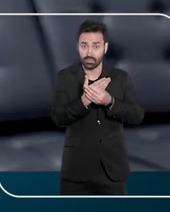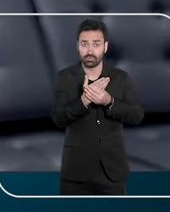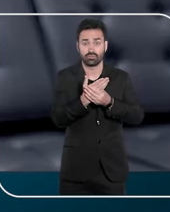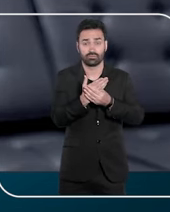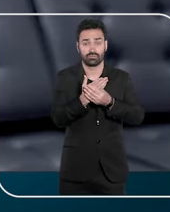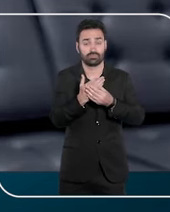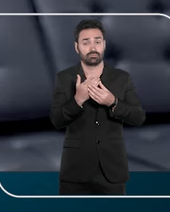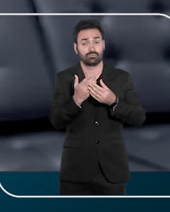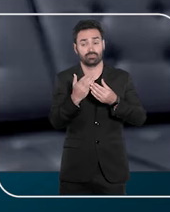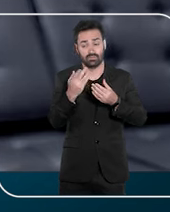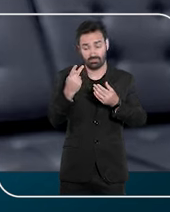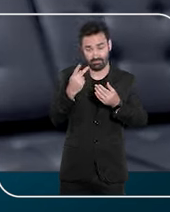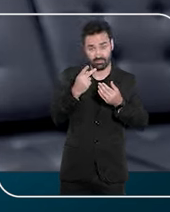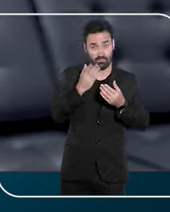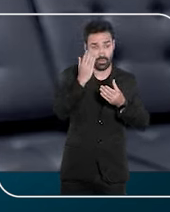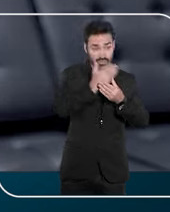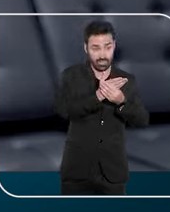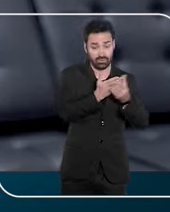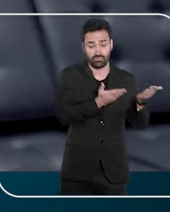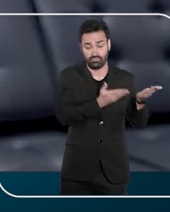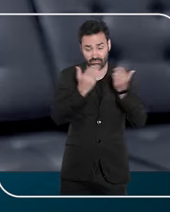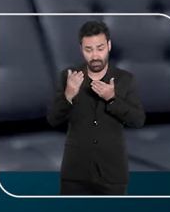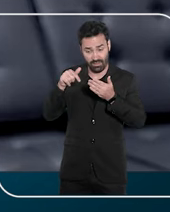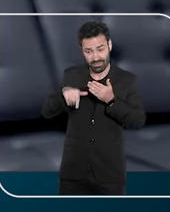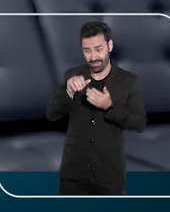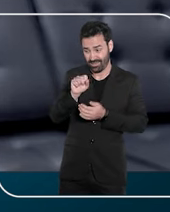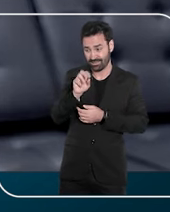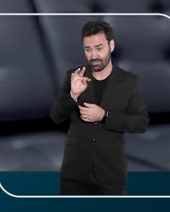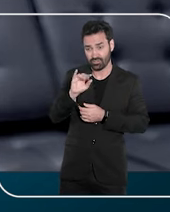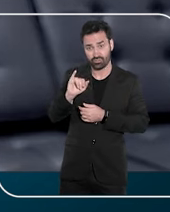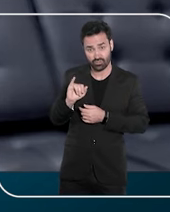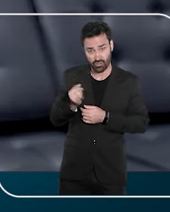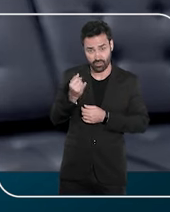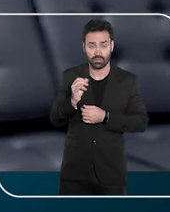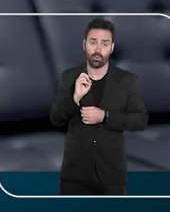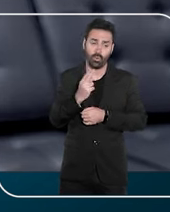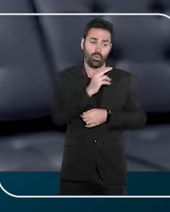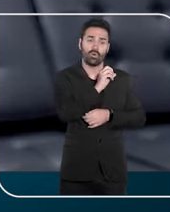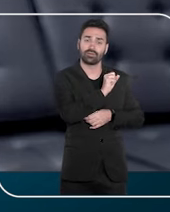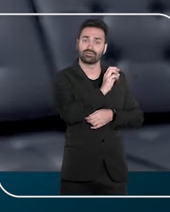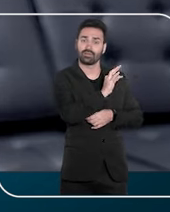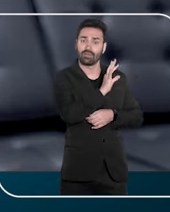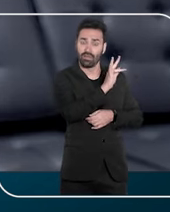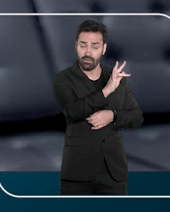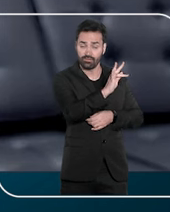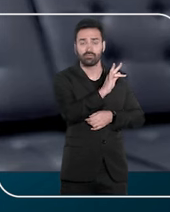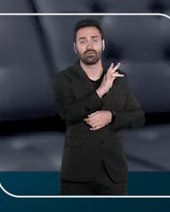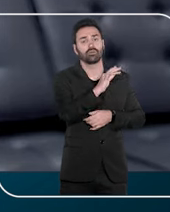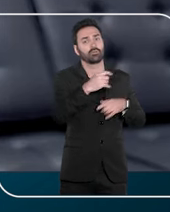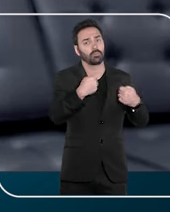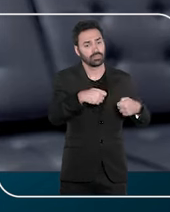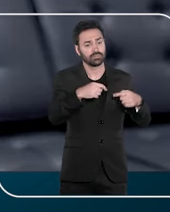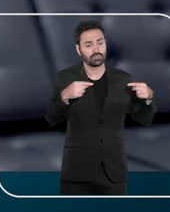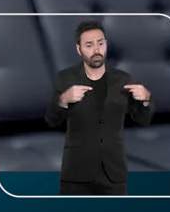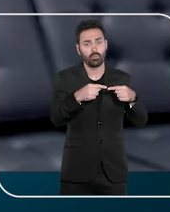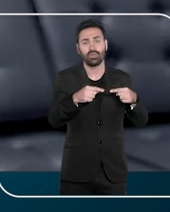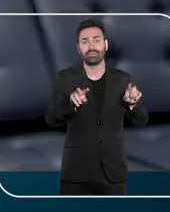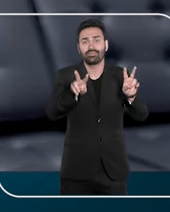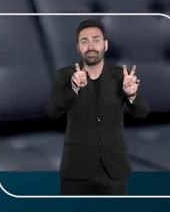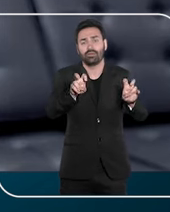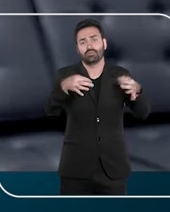temas que efetivamente digam respeito a pontos, questões jurídicas controvertidas que